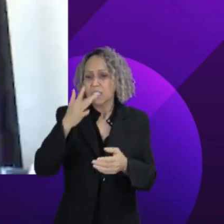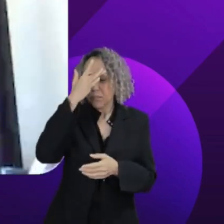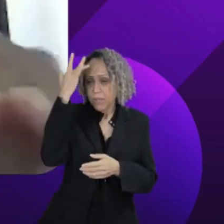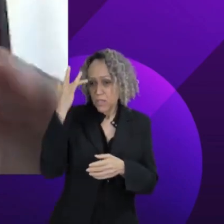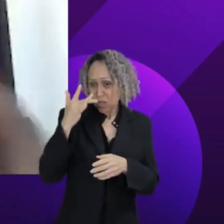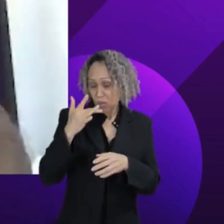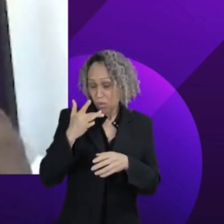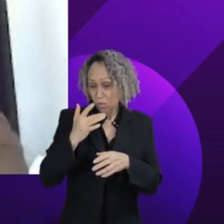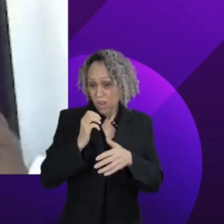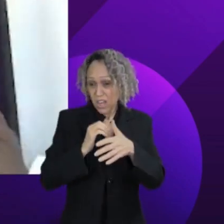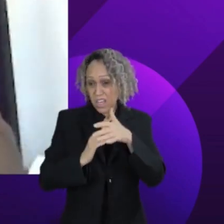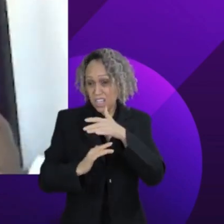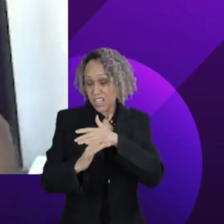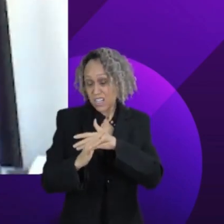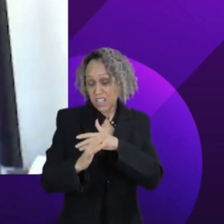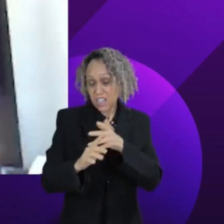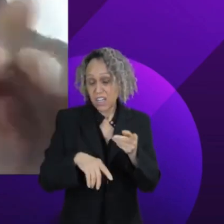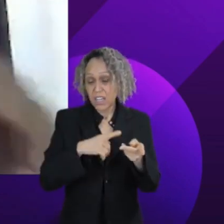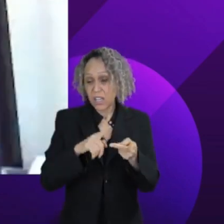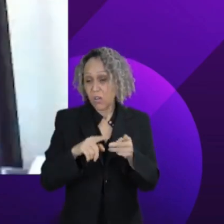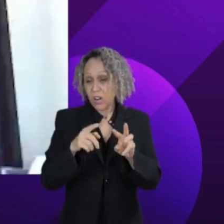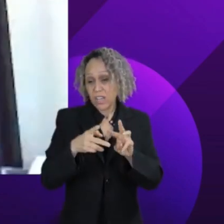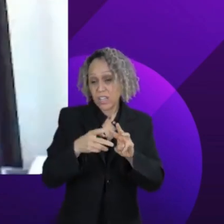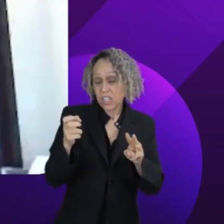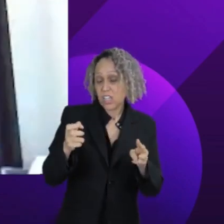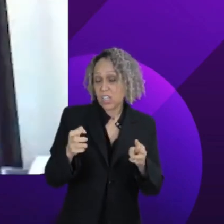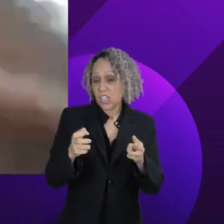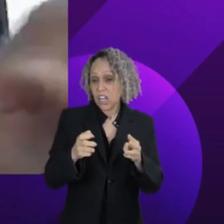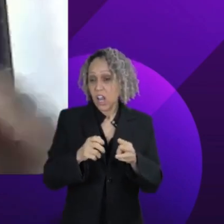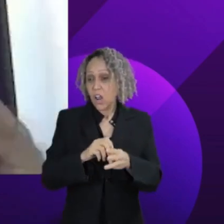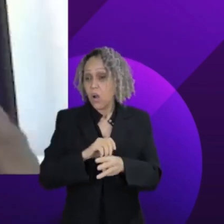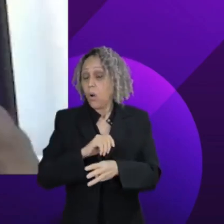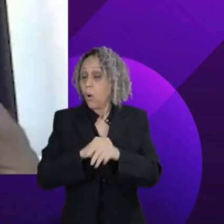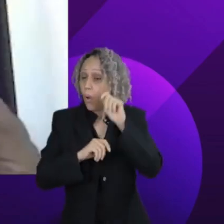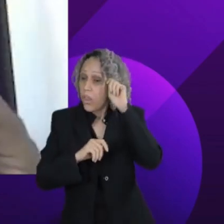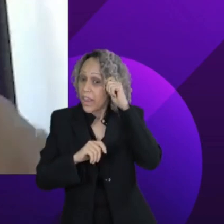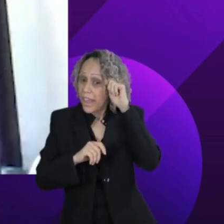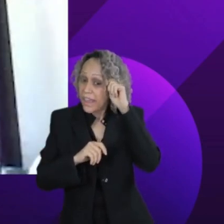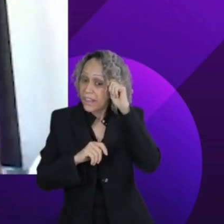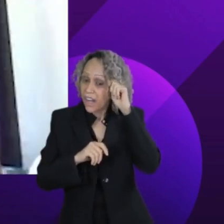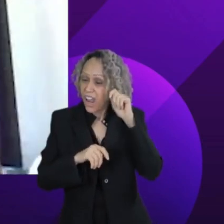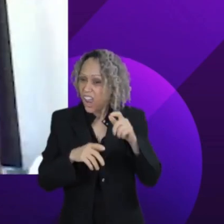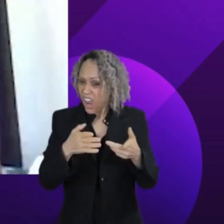negro, ela não é considerada estadunidense, ela não é considerada branca.